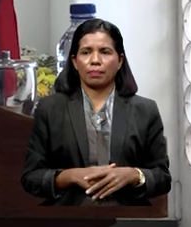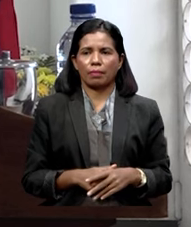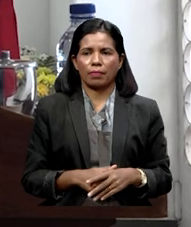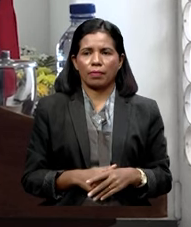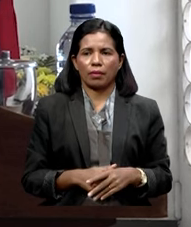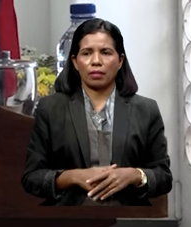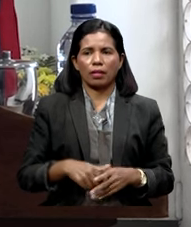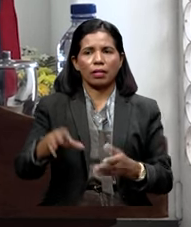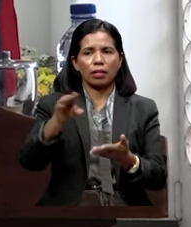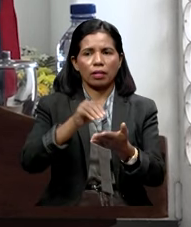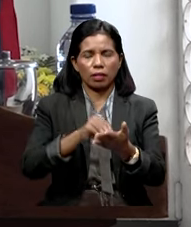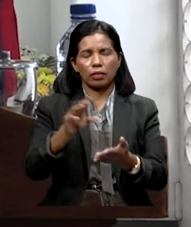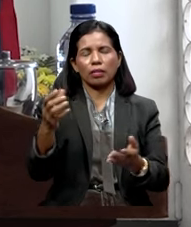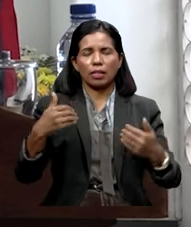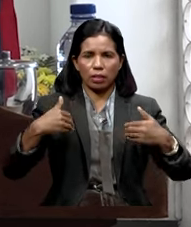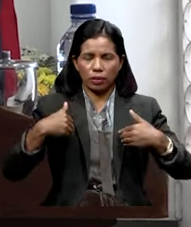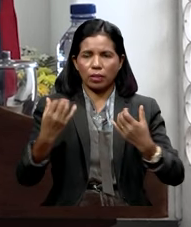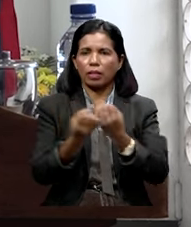ganhou a batalha da independência.